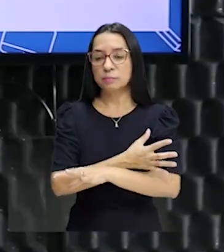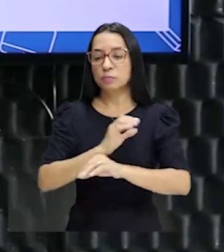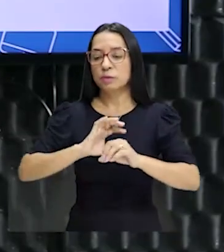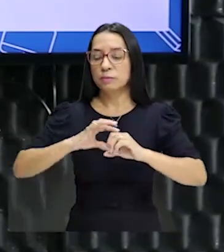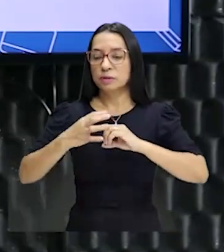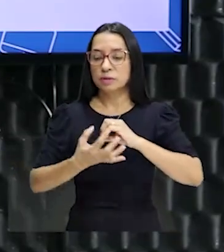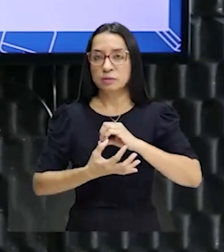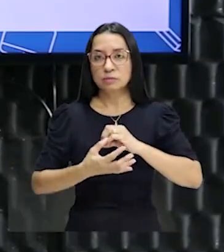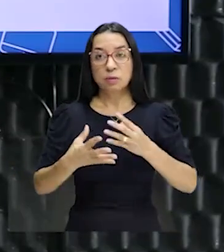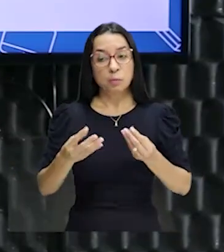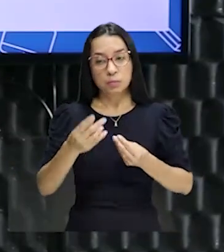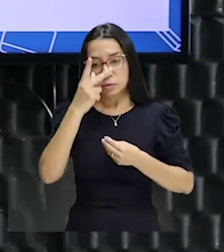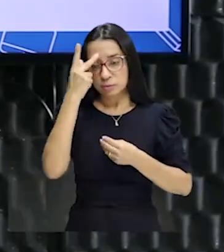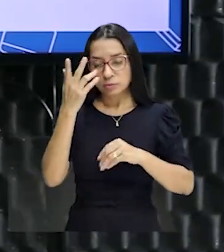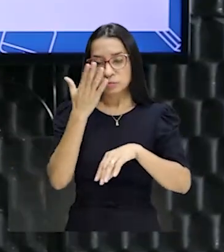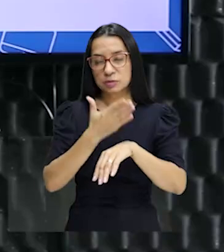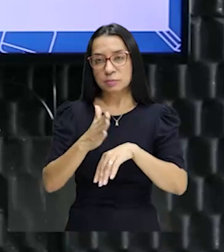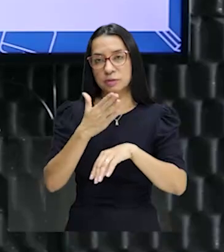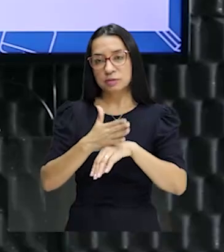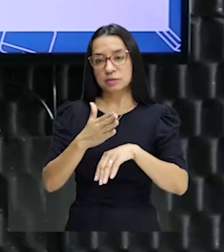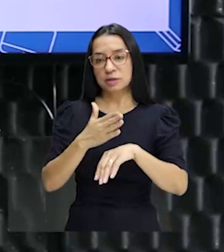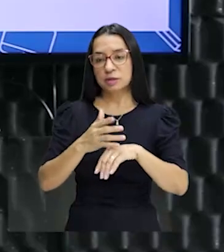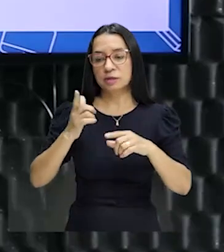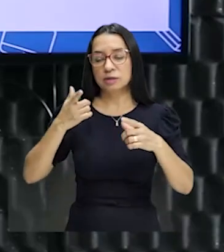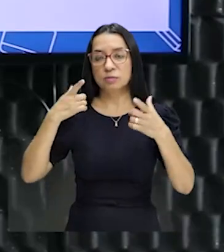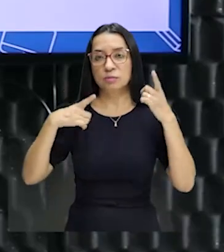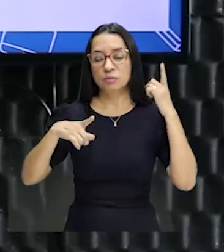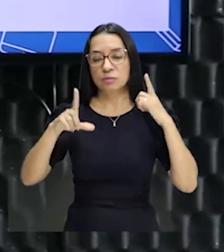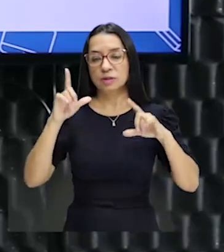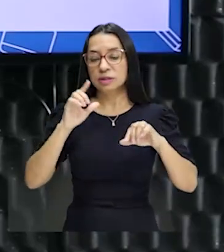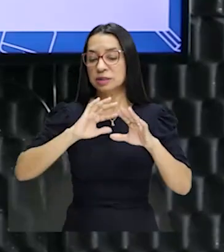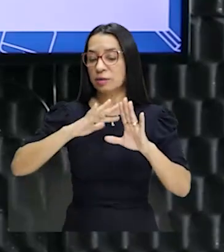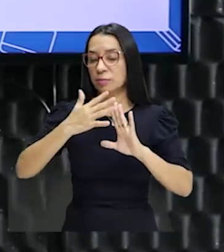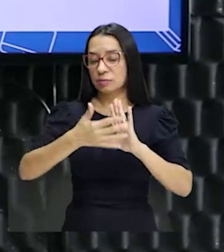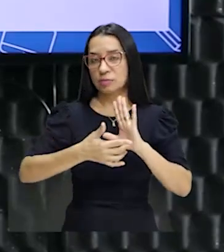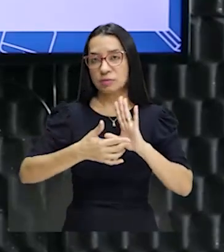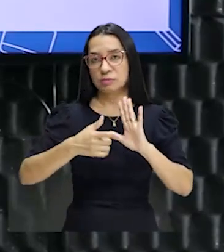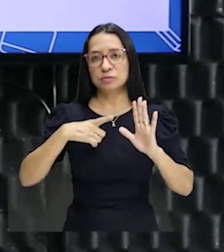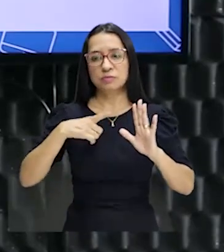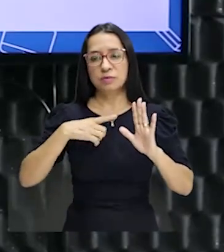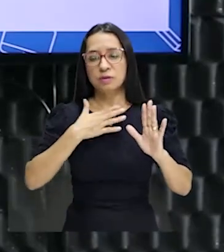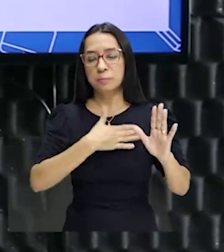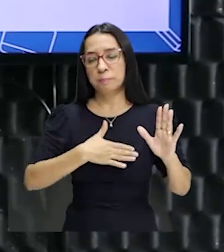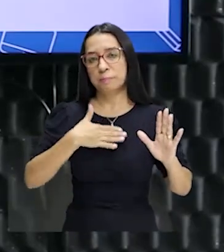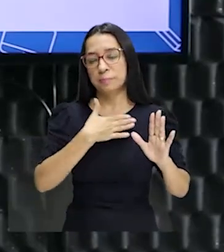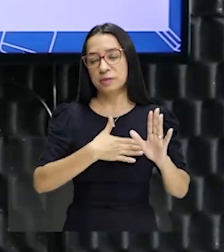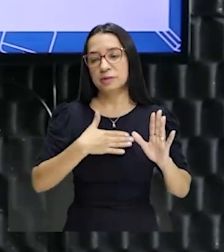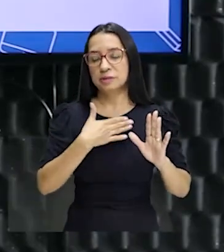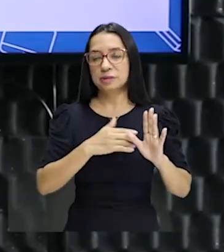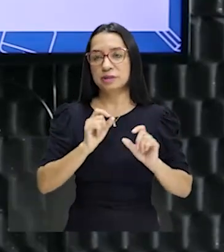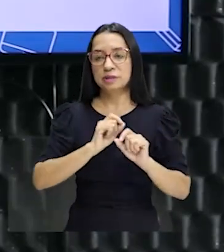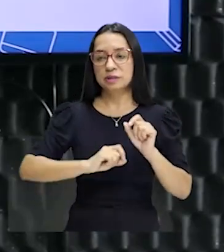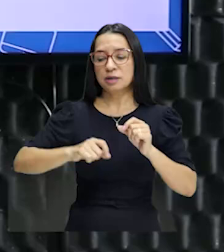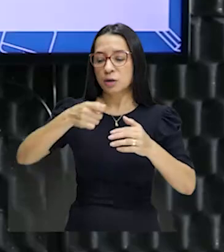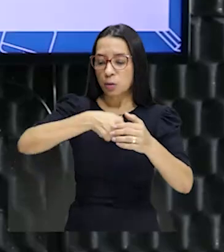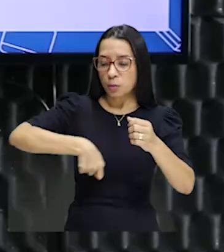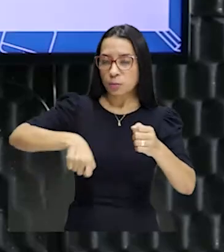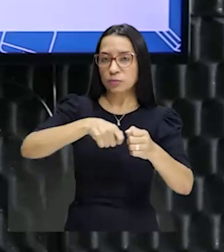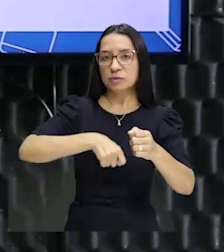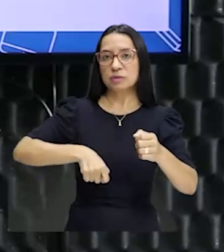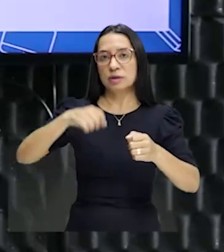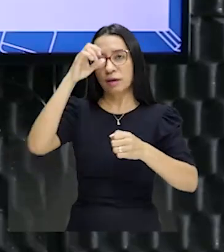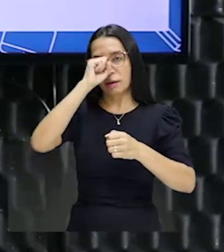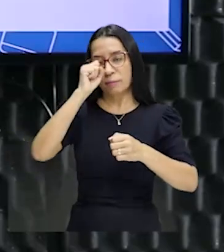pessoas praticaram o lazer manual, tiveram o prazer em cozinhar, aprender novas